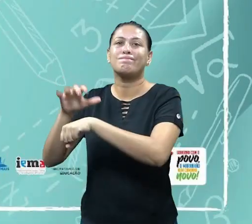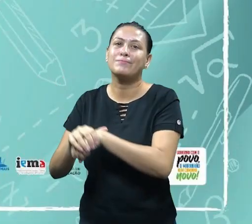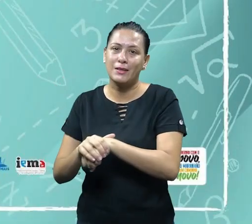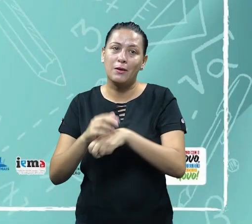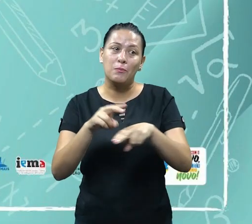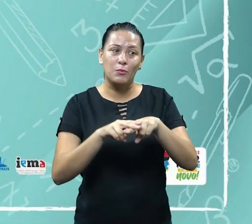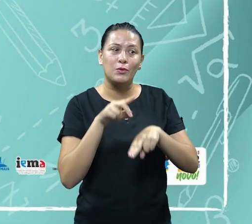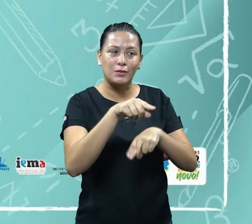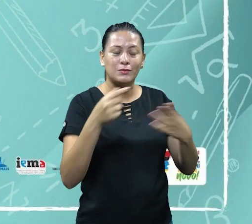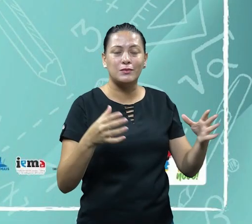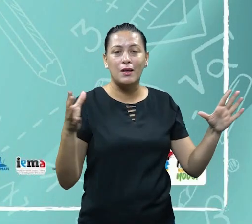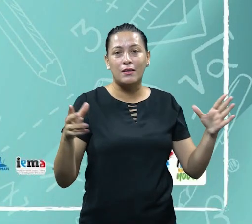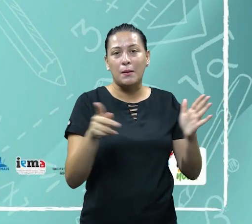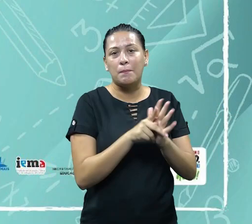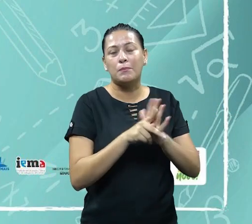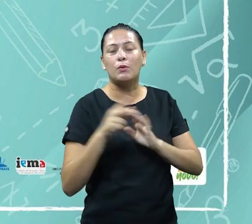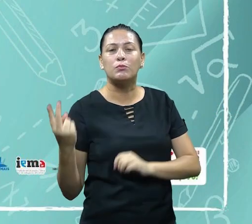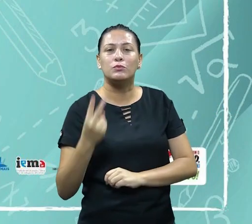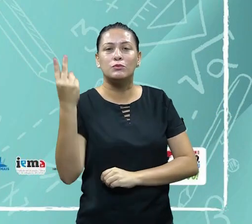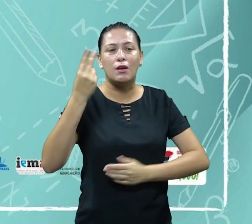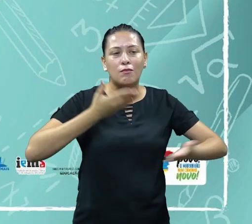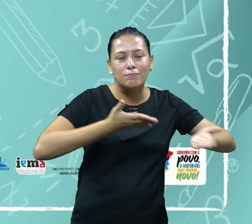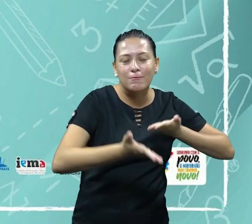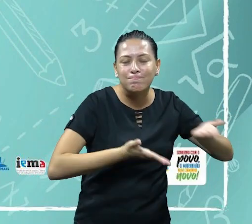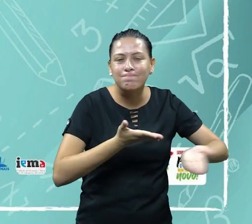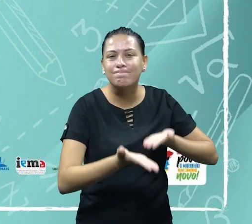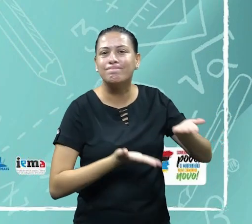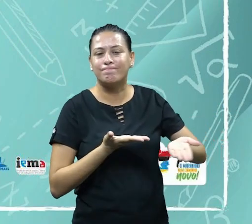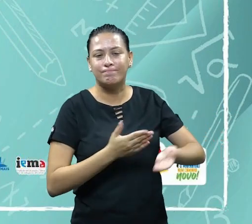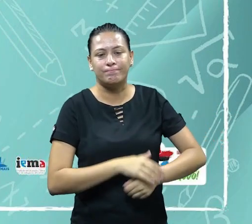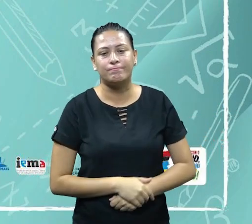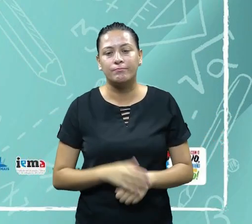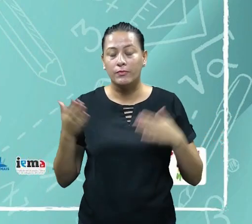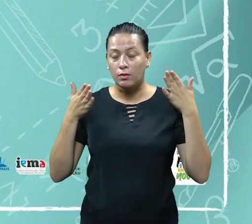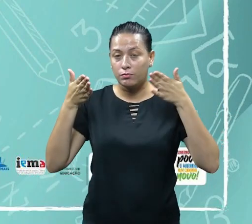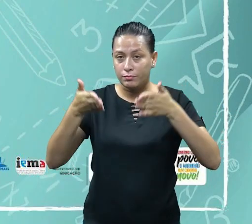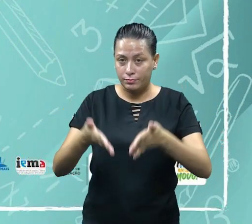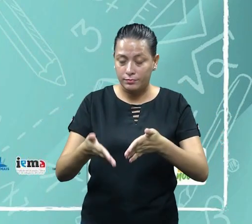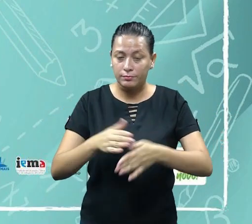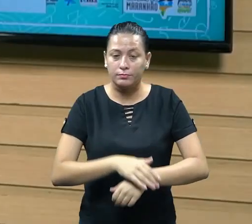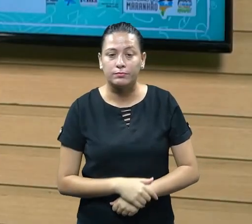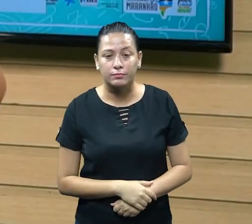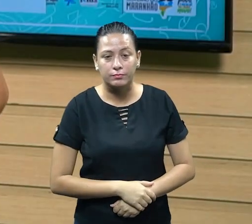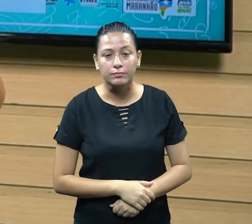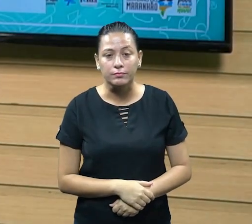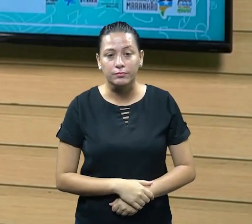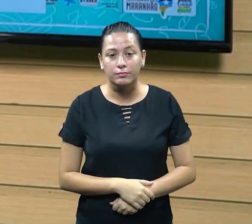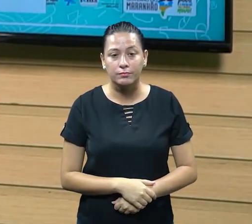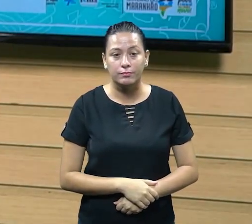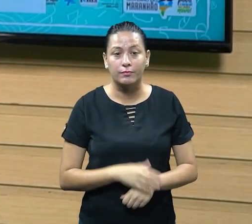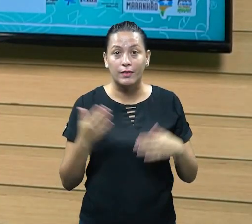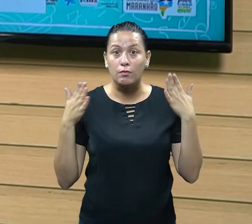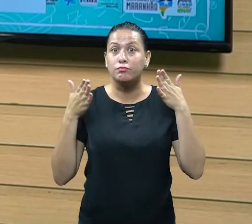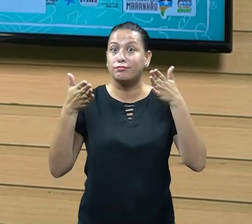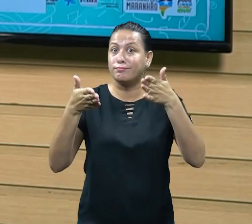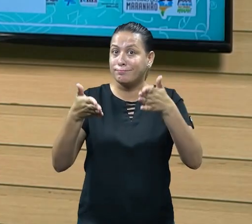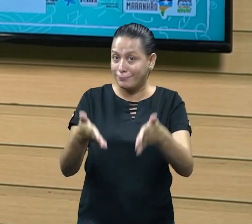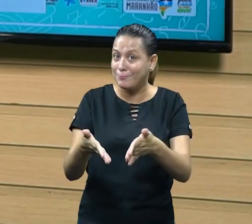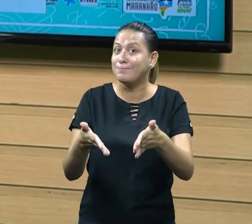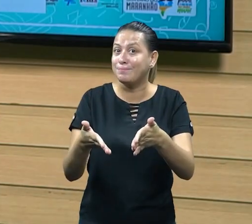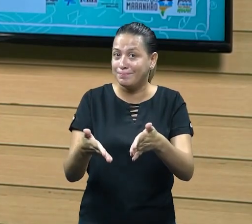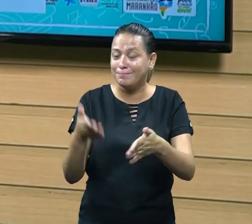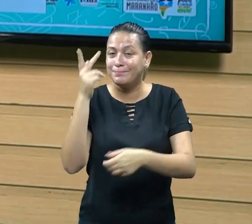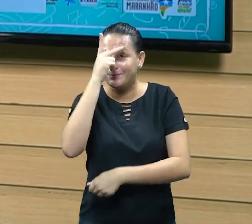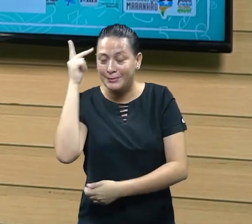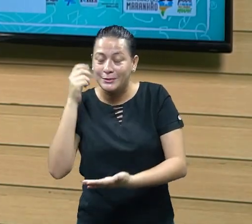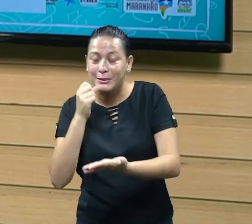atendimento. ênfase no cliente, né? Foca no cliente, né? Imagina aquele animalzinho foca, né? Foca no cliente,